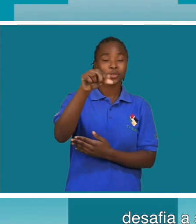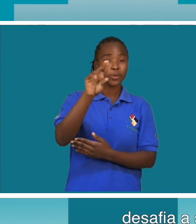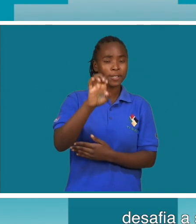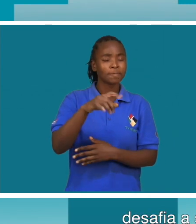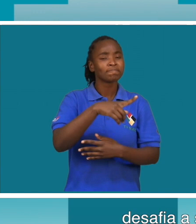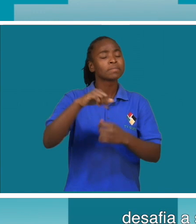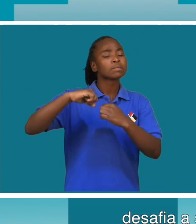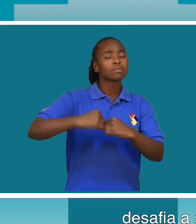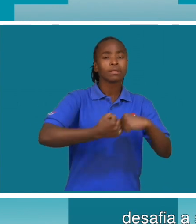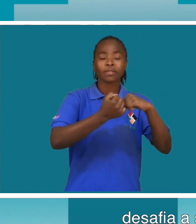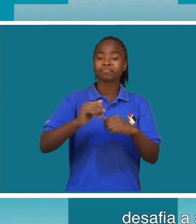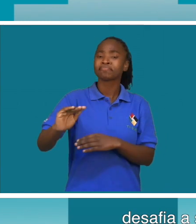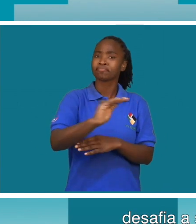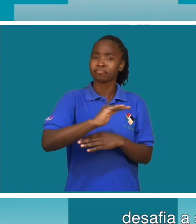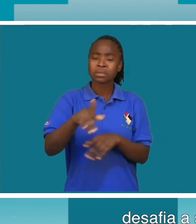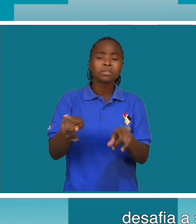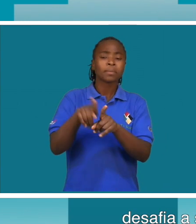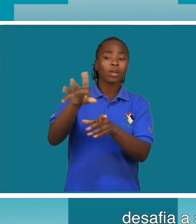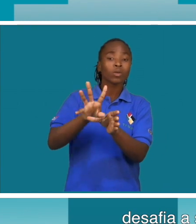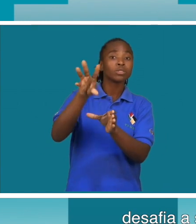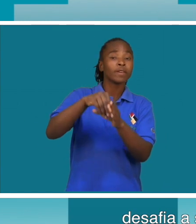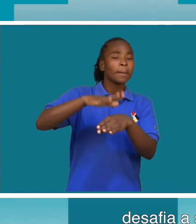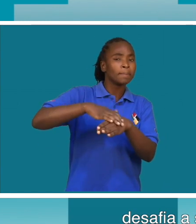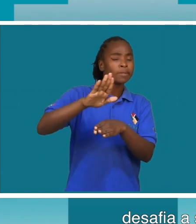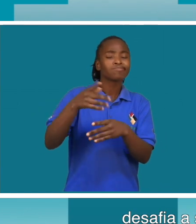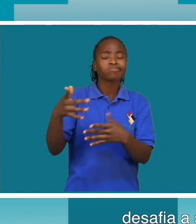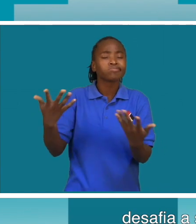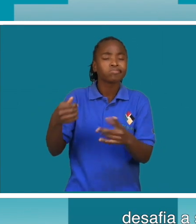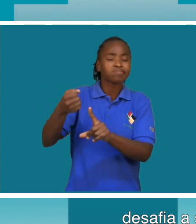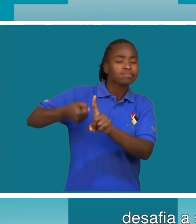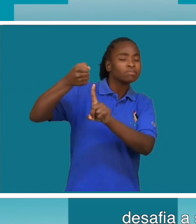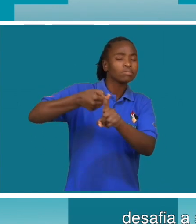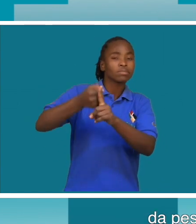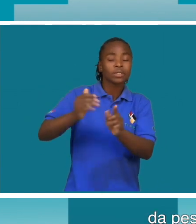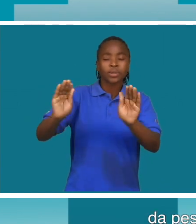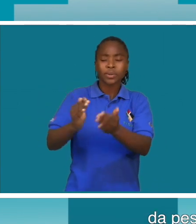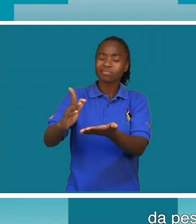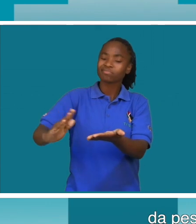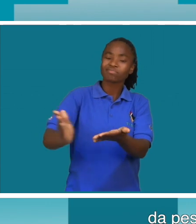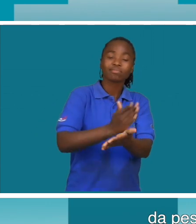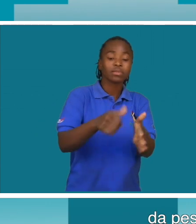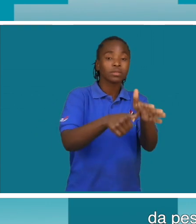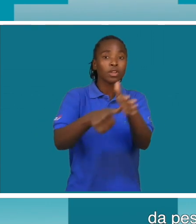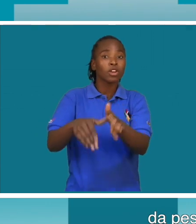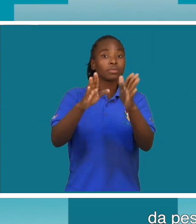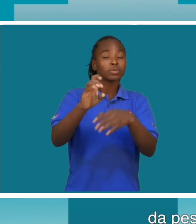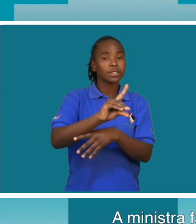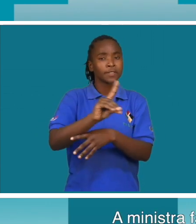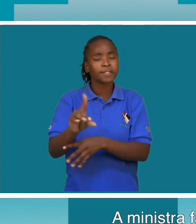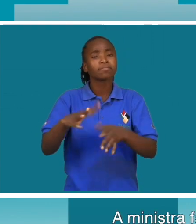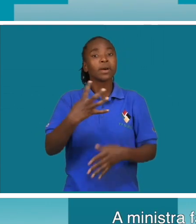sociedade a envolver-se mais no combate à discriminação e estigmatização da pessoa com deficiência no país.